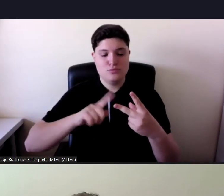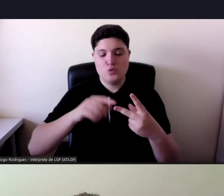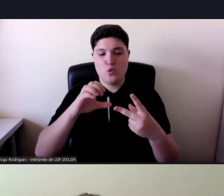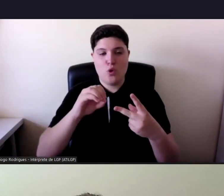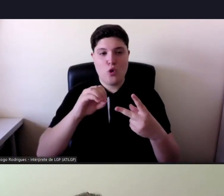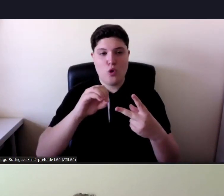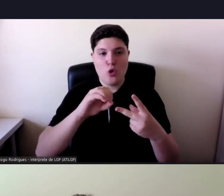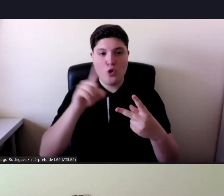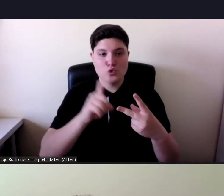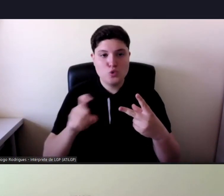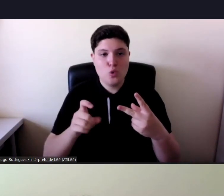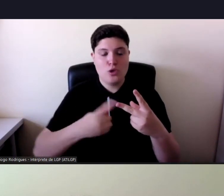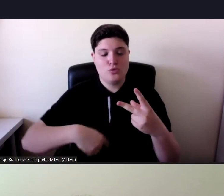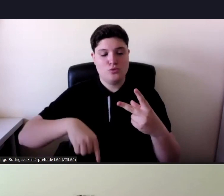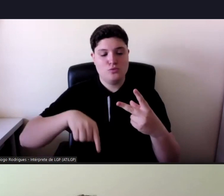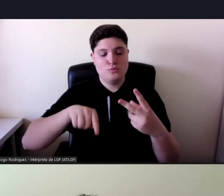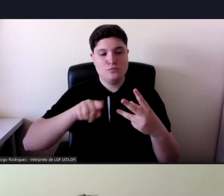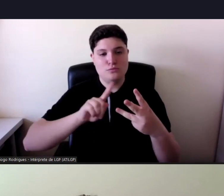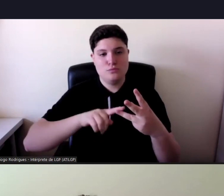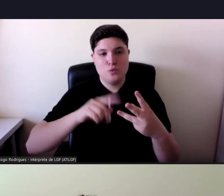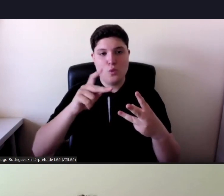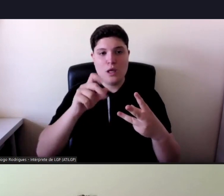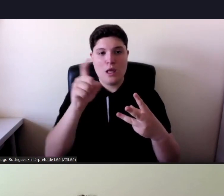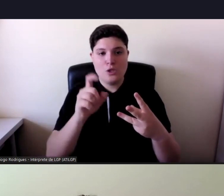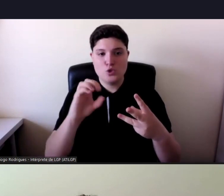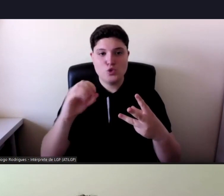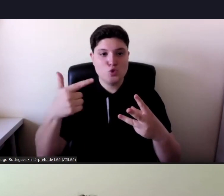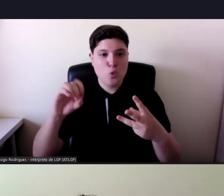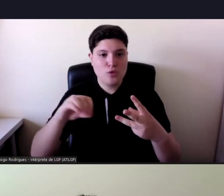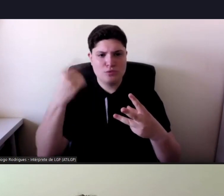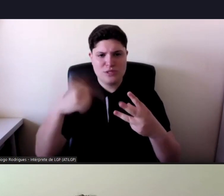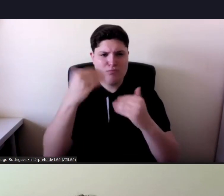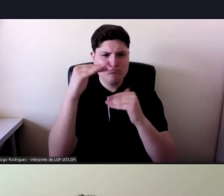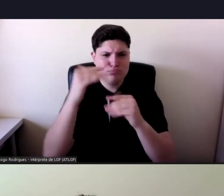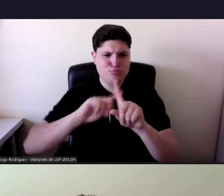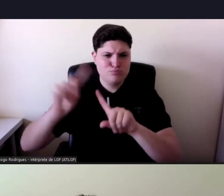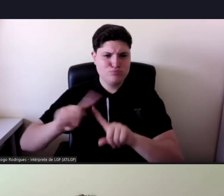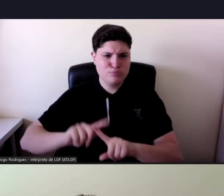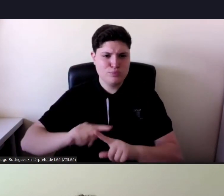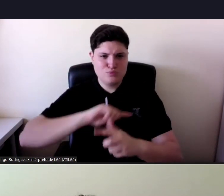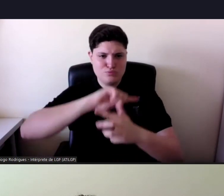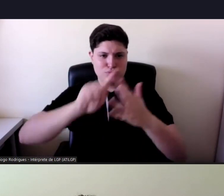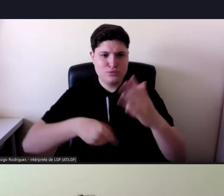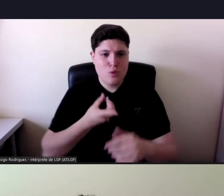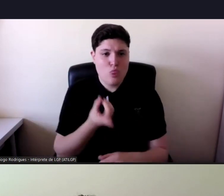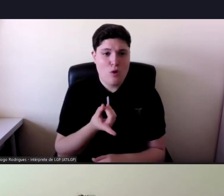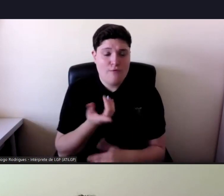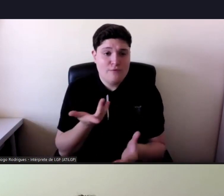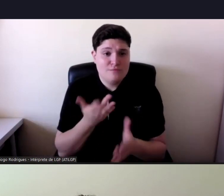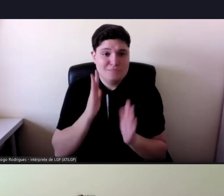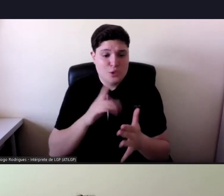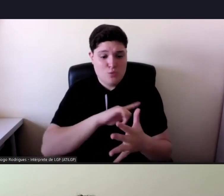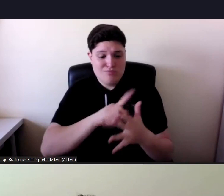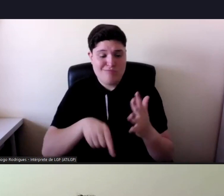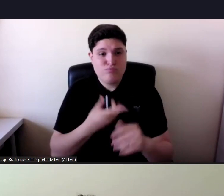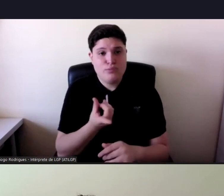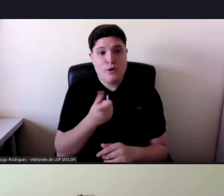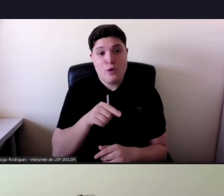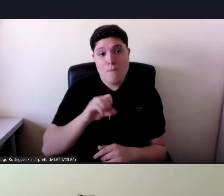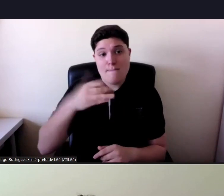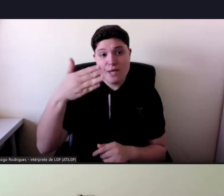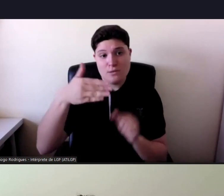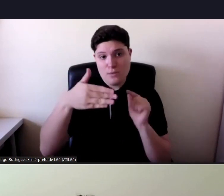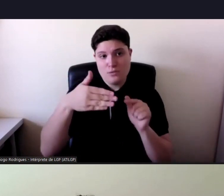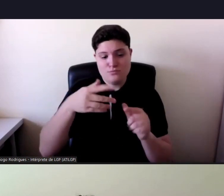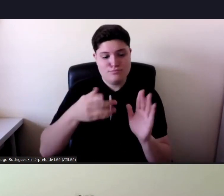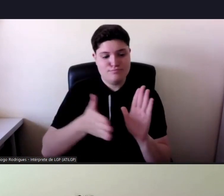universidades, e de alguma forma tendo aqui um instrumento ou uma rede que se preocupe com questões